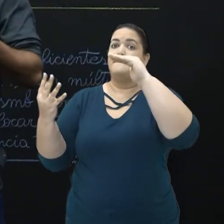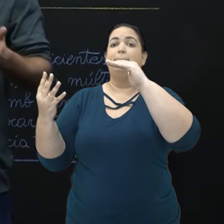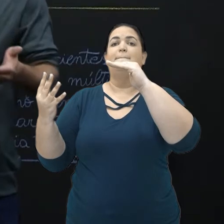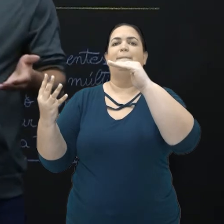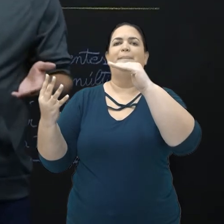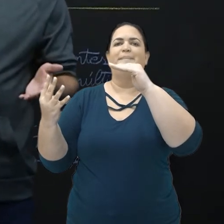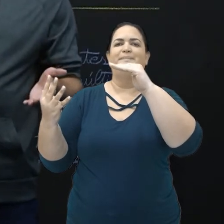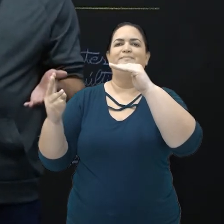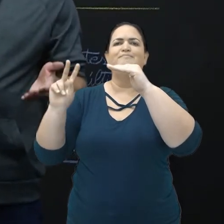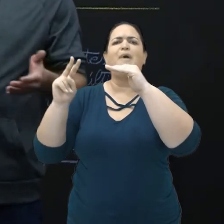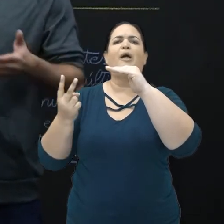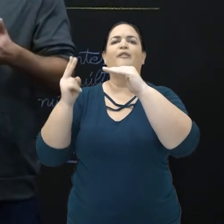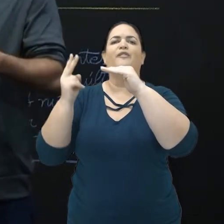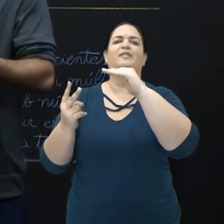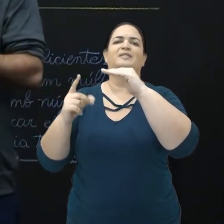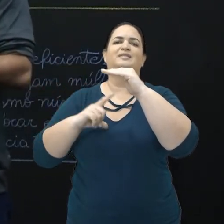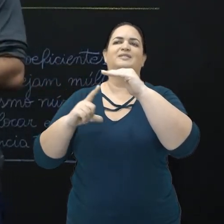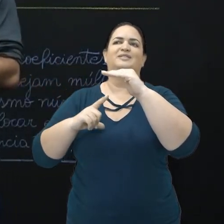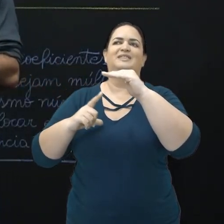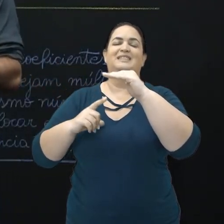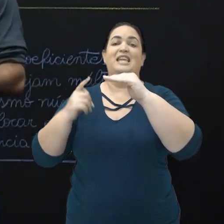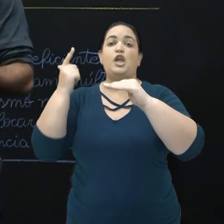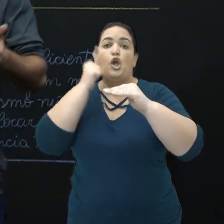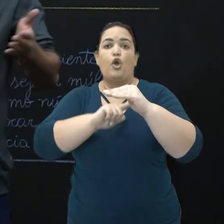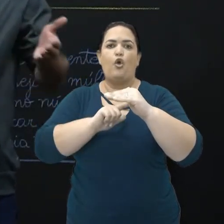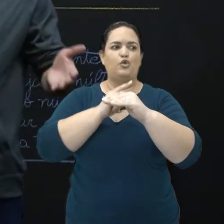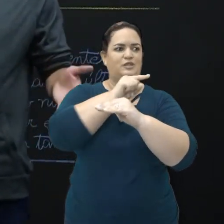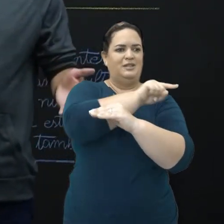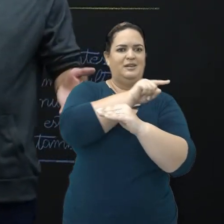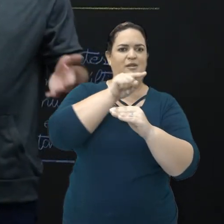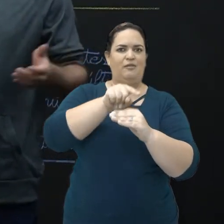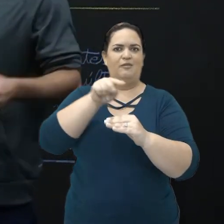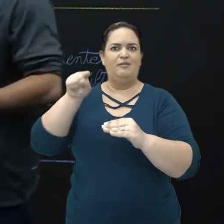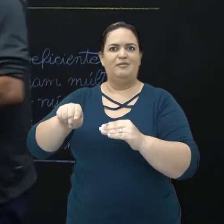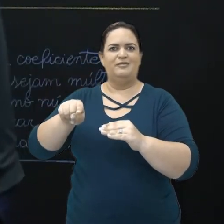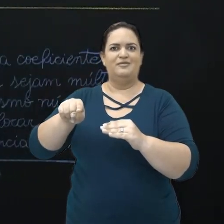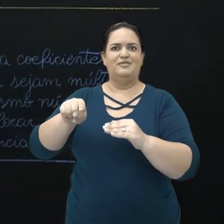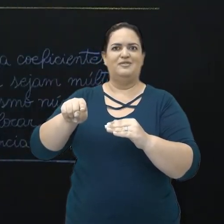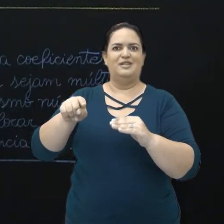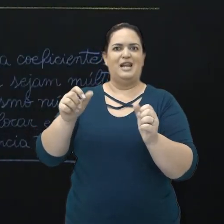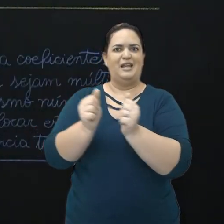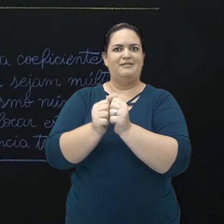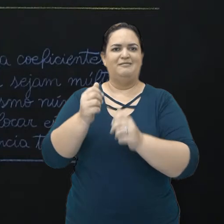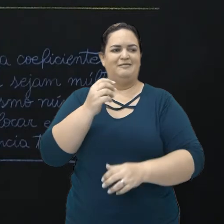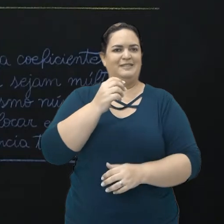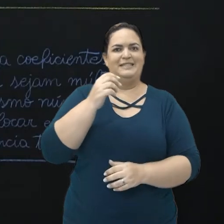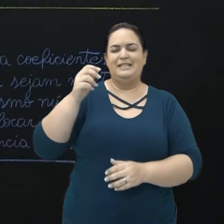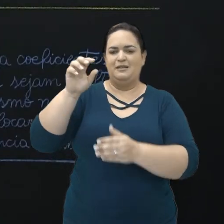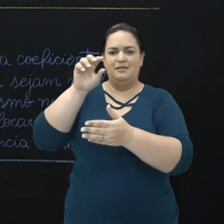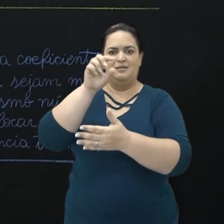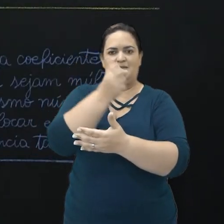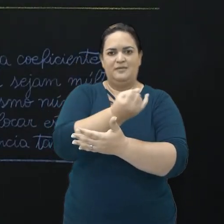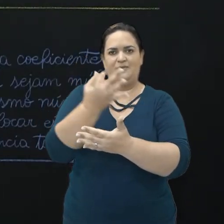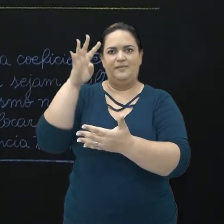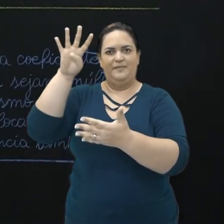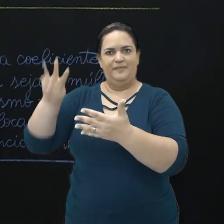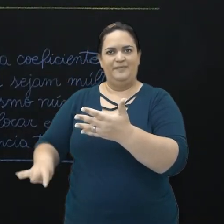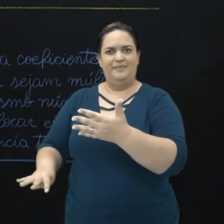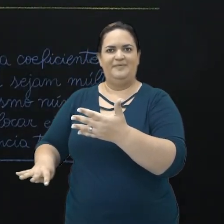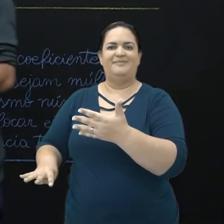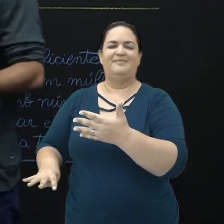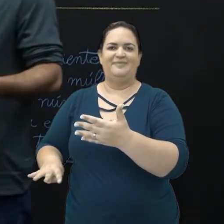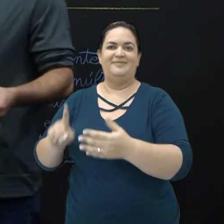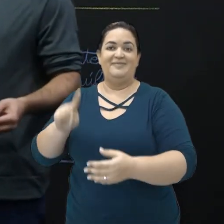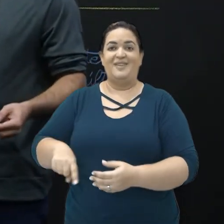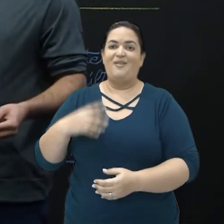tem, sendo que a gente consegue dividir os três ao mesmo tempo, tá bom? Então, por esse motivo, o 4